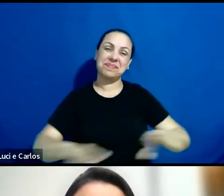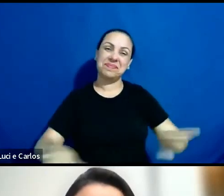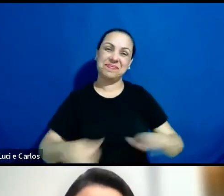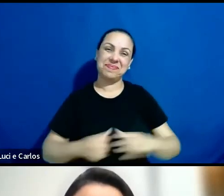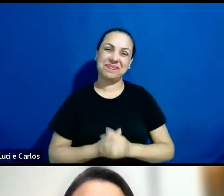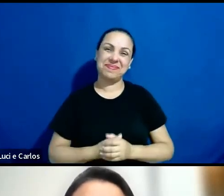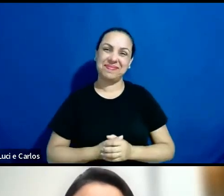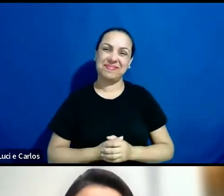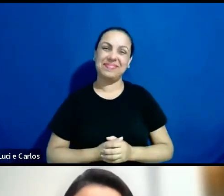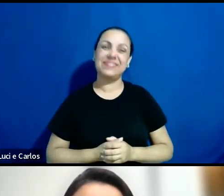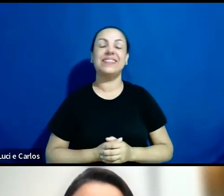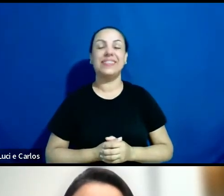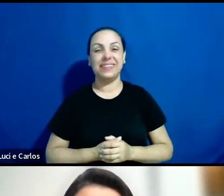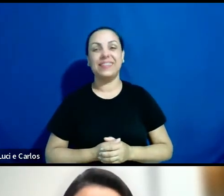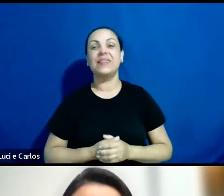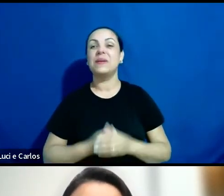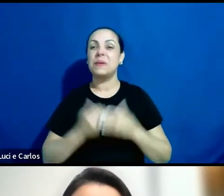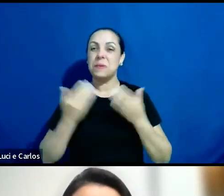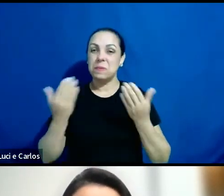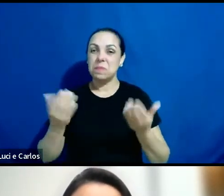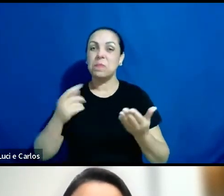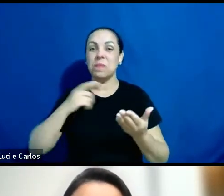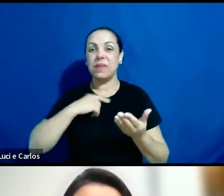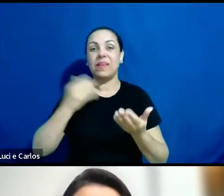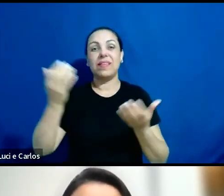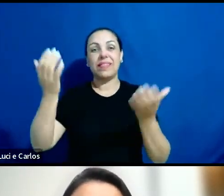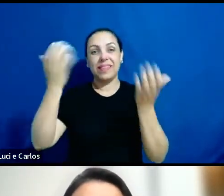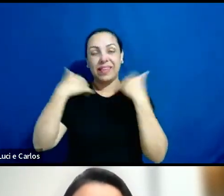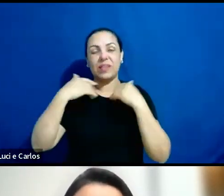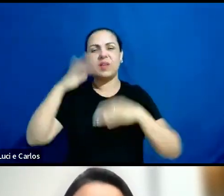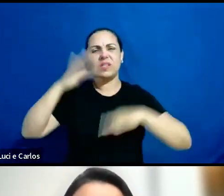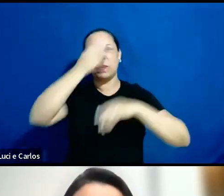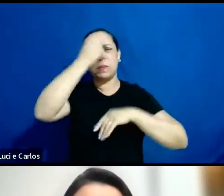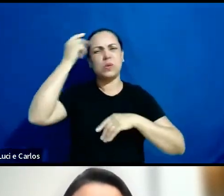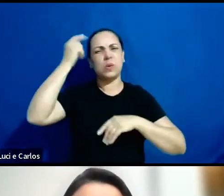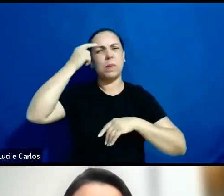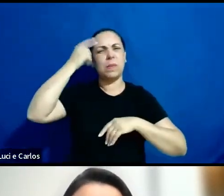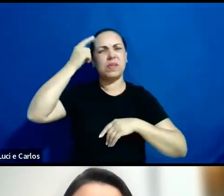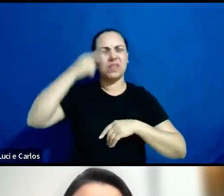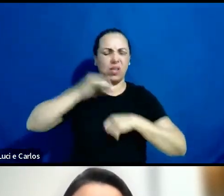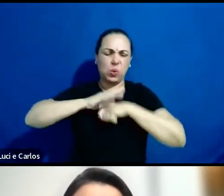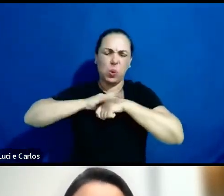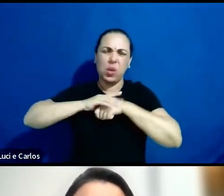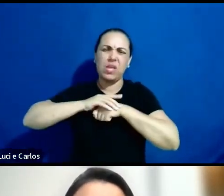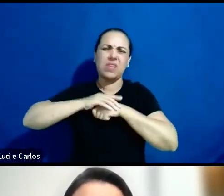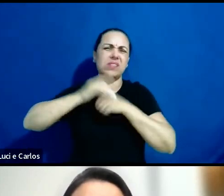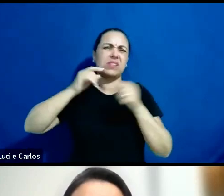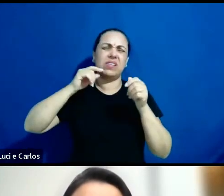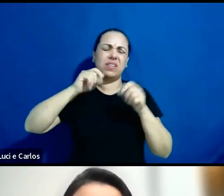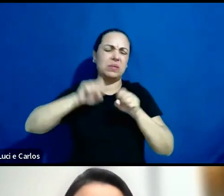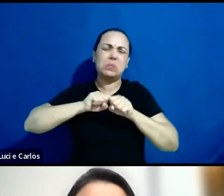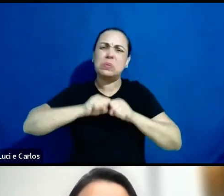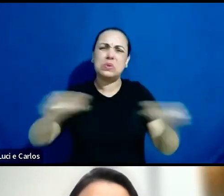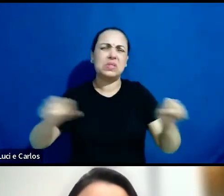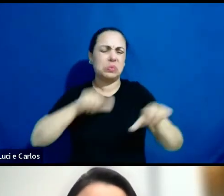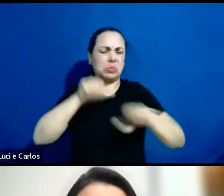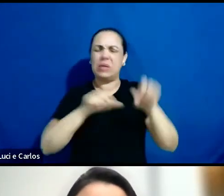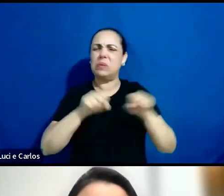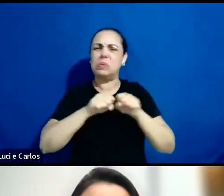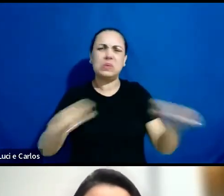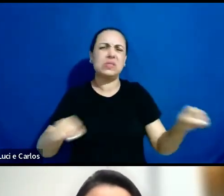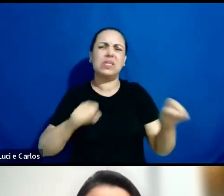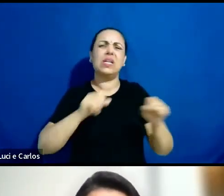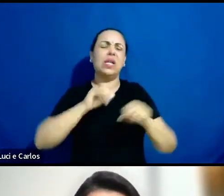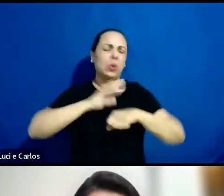nada. Você está com um desequilíbrio no organismo, só isso. Se você equilibrar esse desequilíbrio,